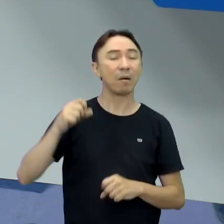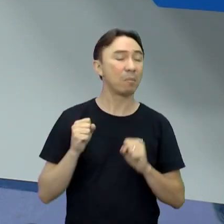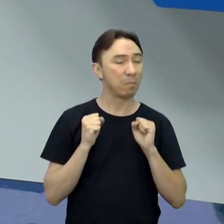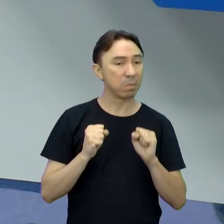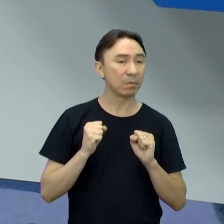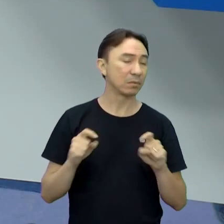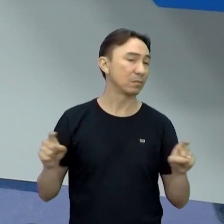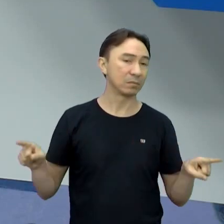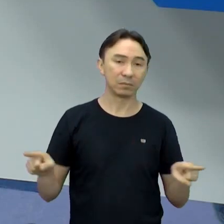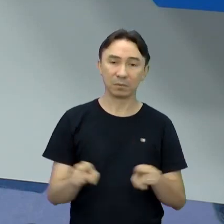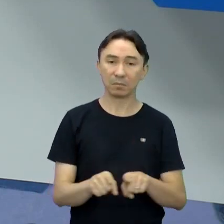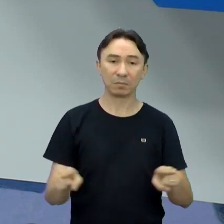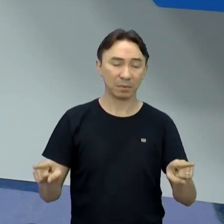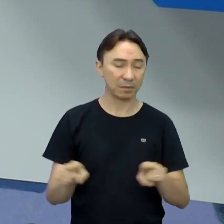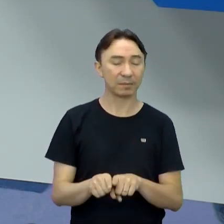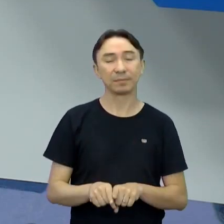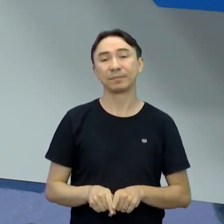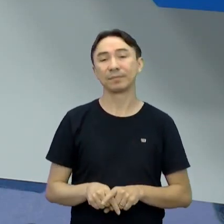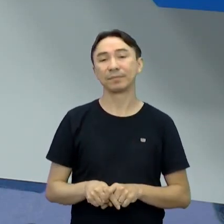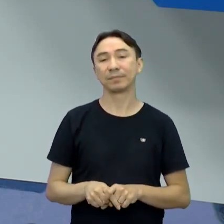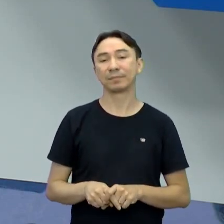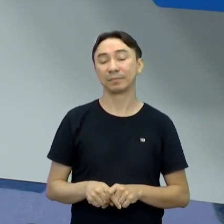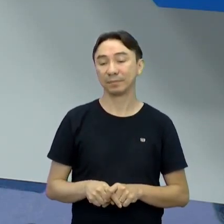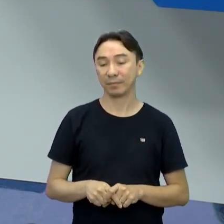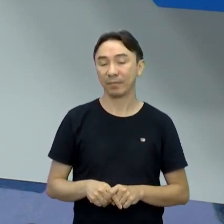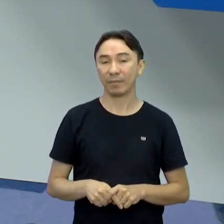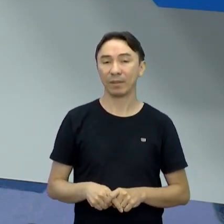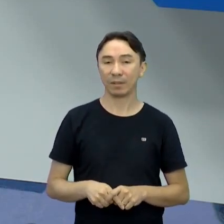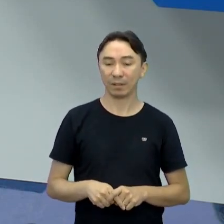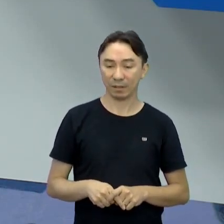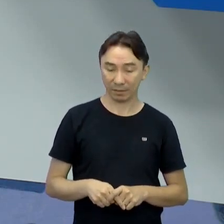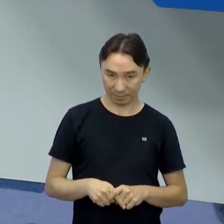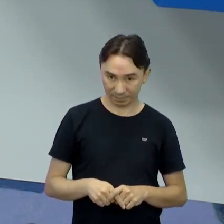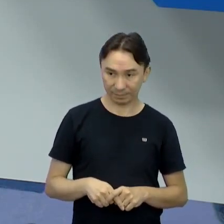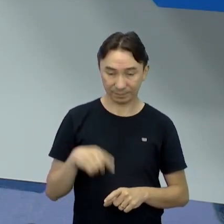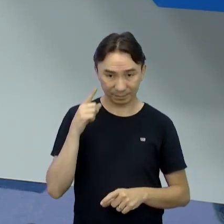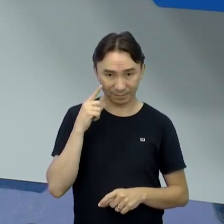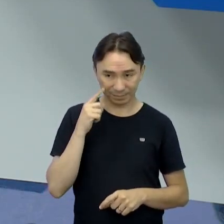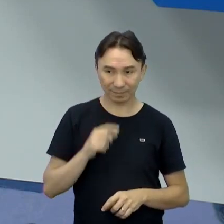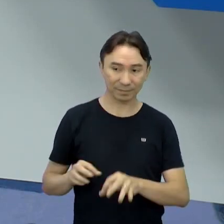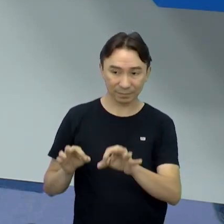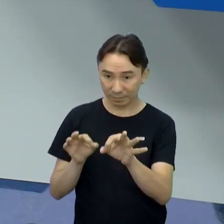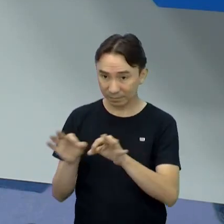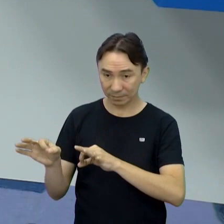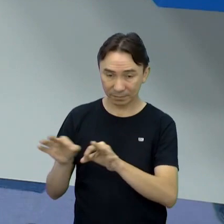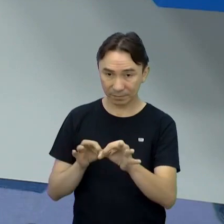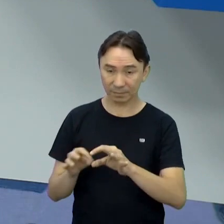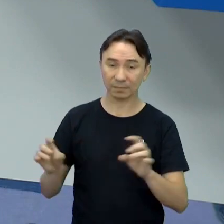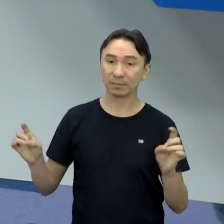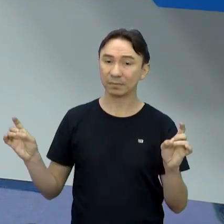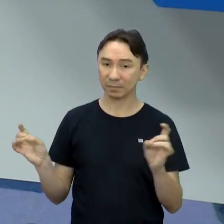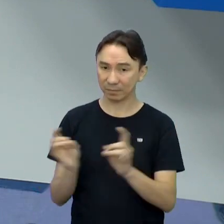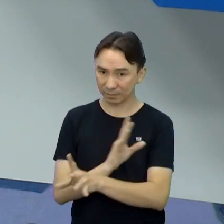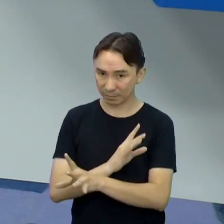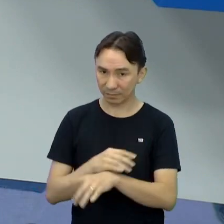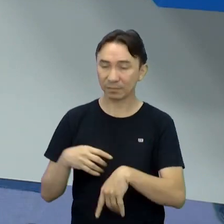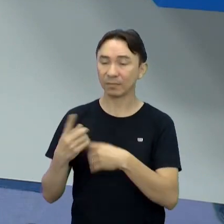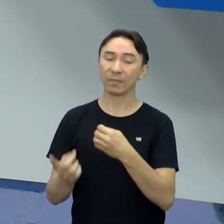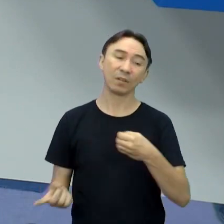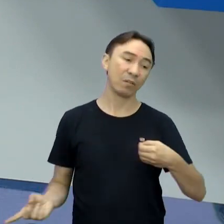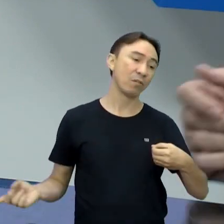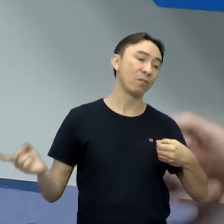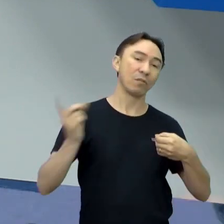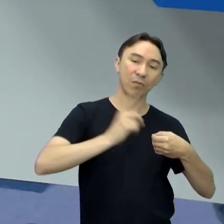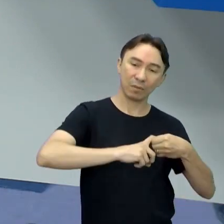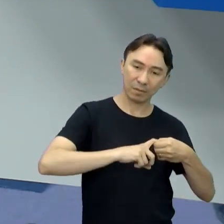E quando essa intervenção acabar e eles retornarem para o ambiente de sala de